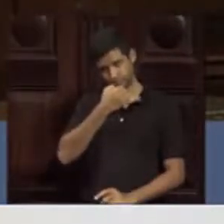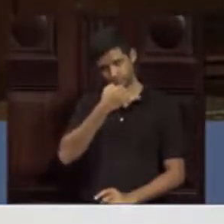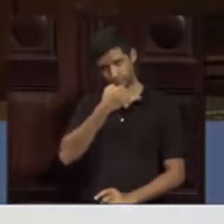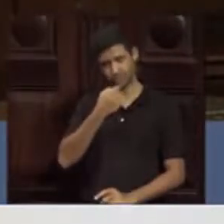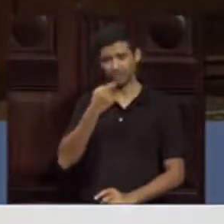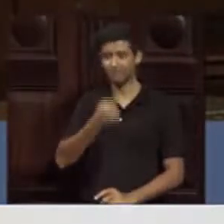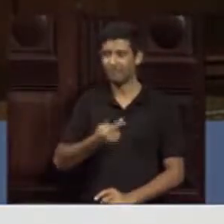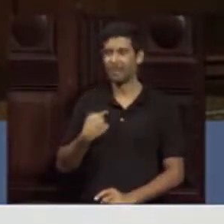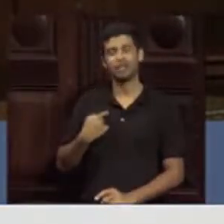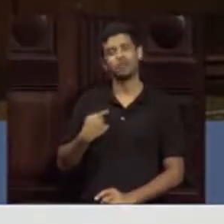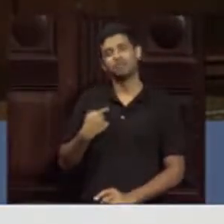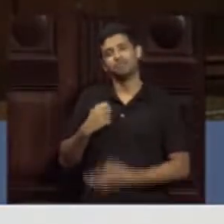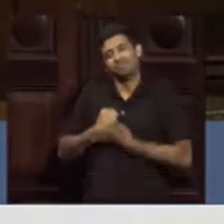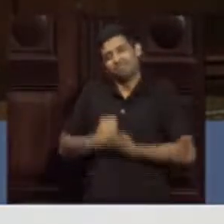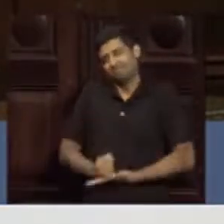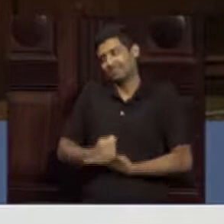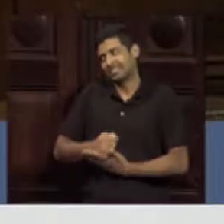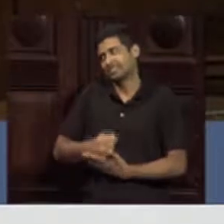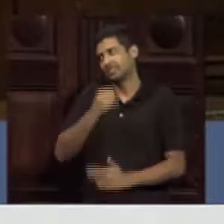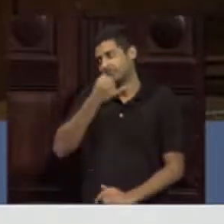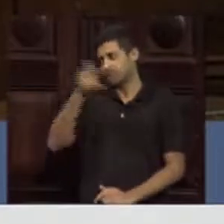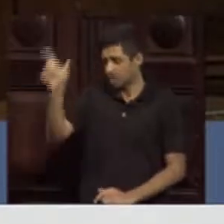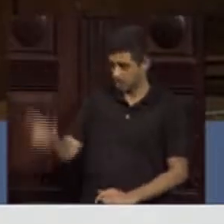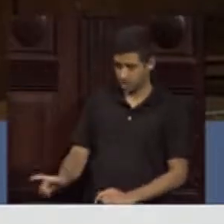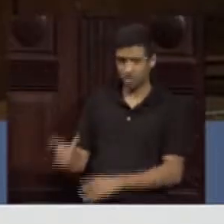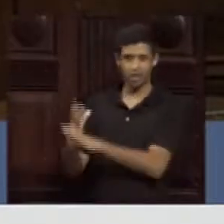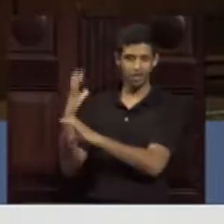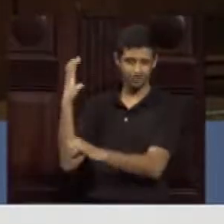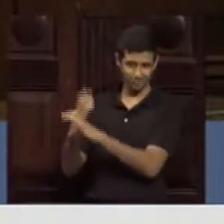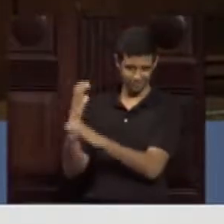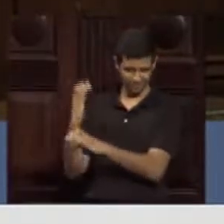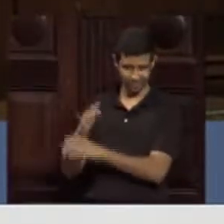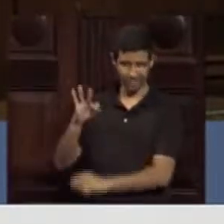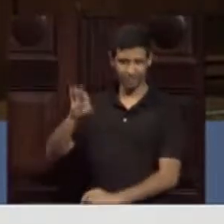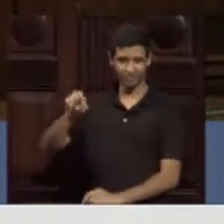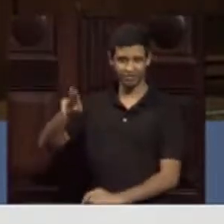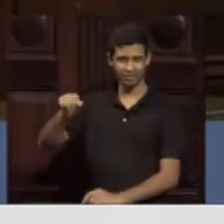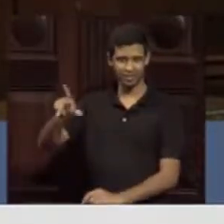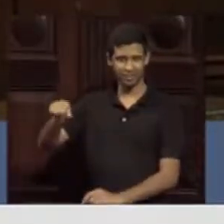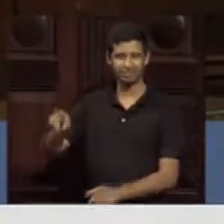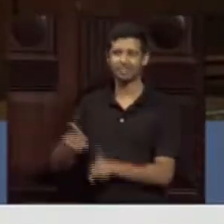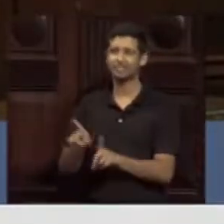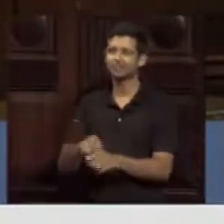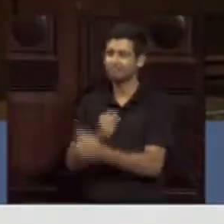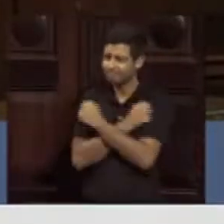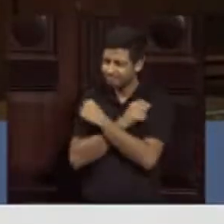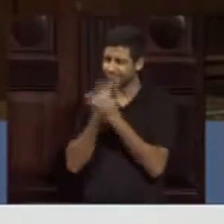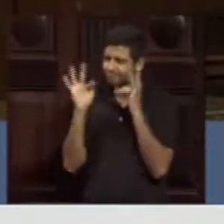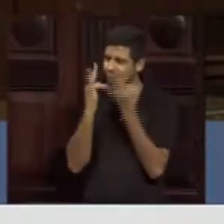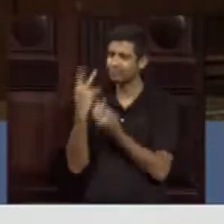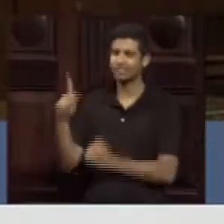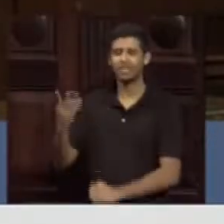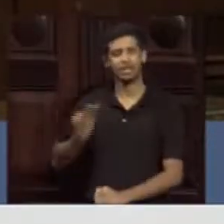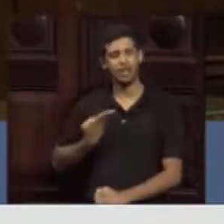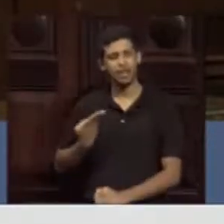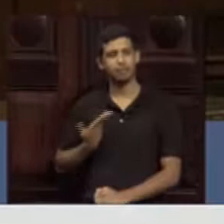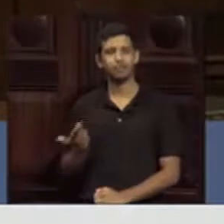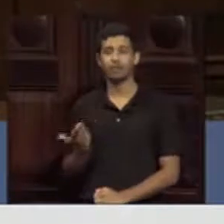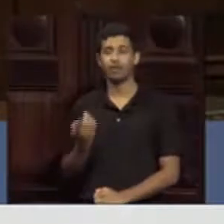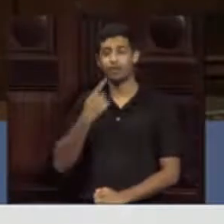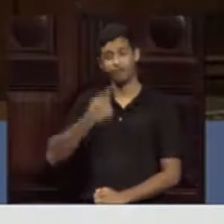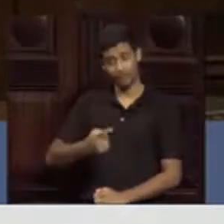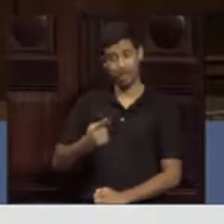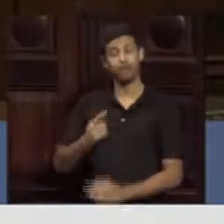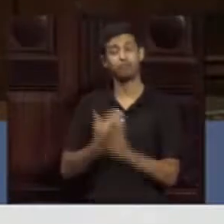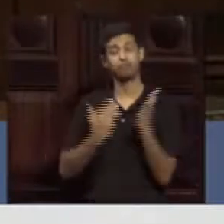aqui o meu pesar pelo falecimento do vice-prefeito Fernando McDowell, abraçando os seus familiares e amigos, ressaltando